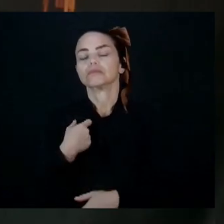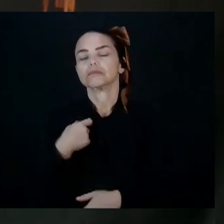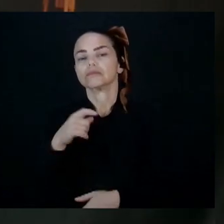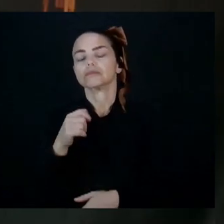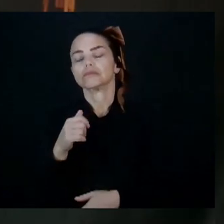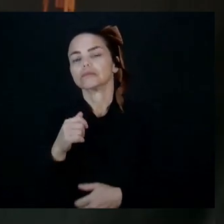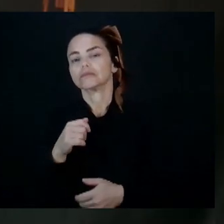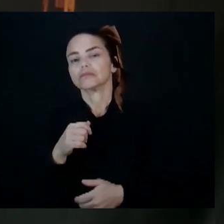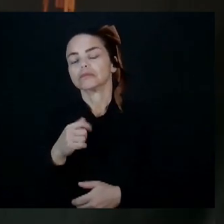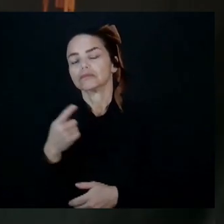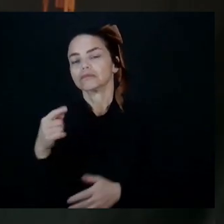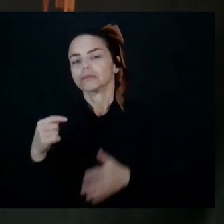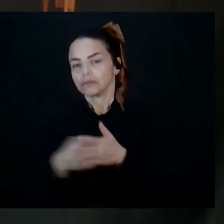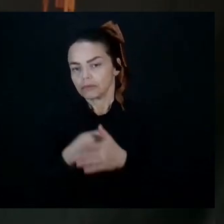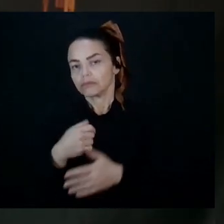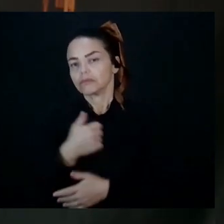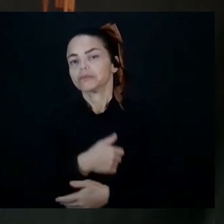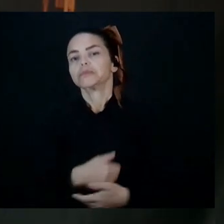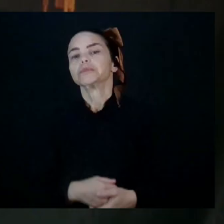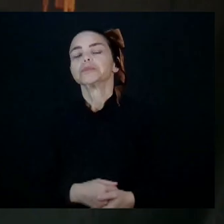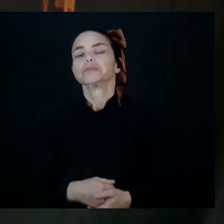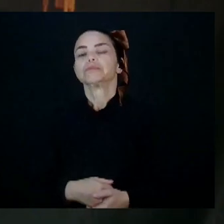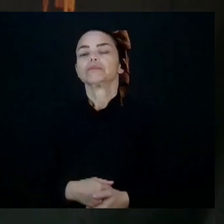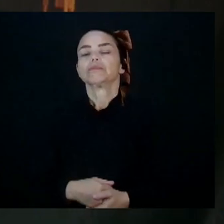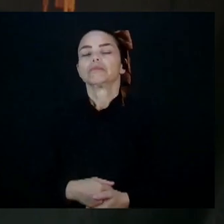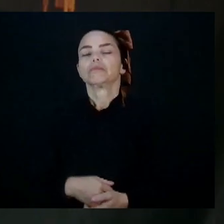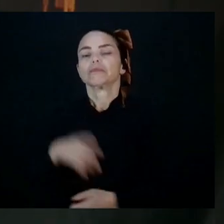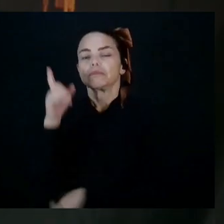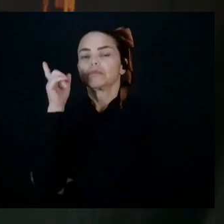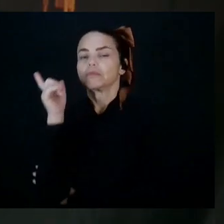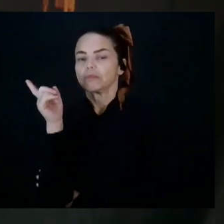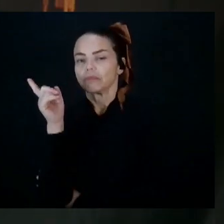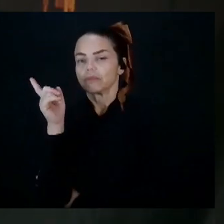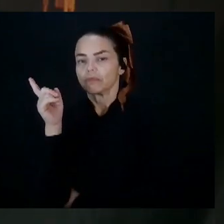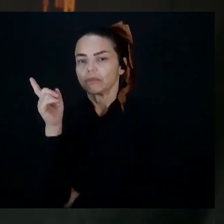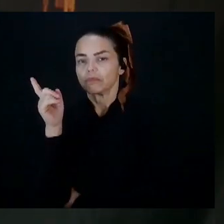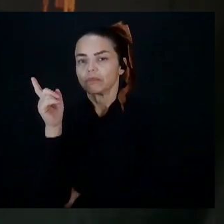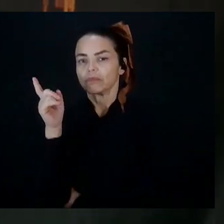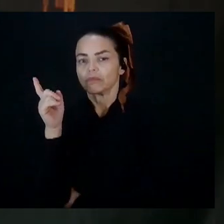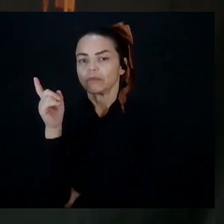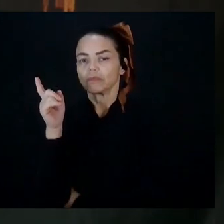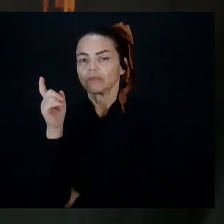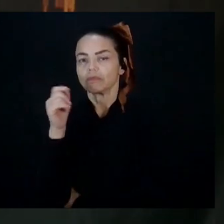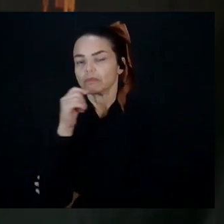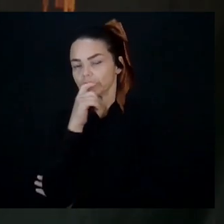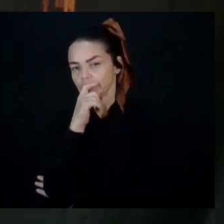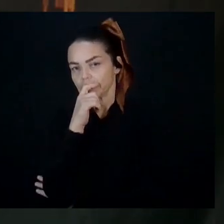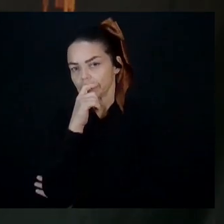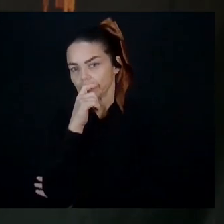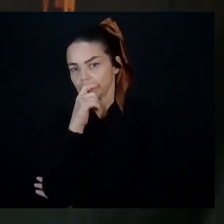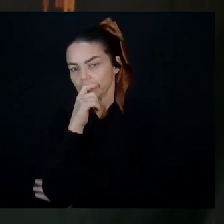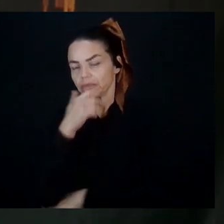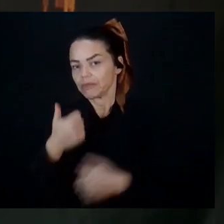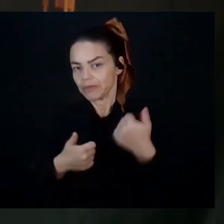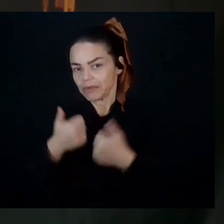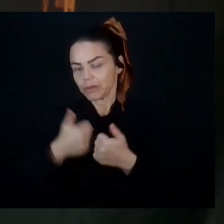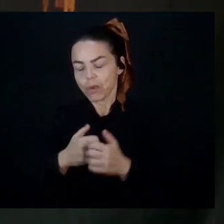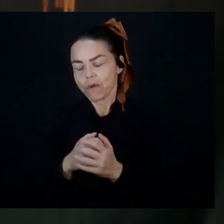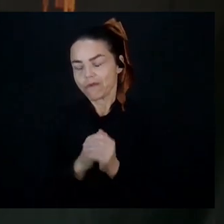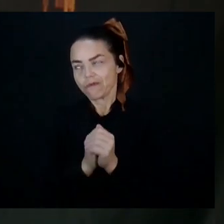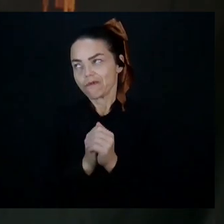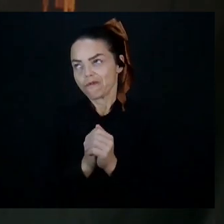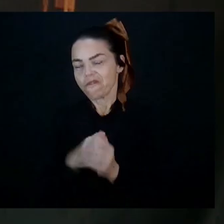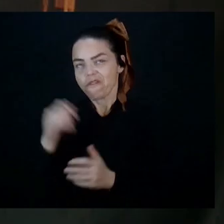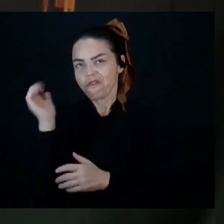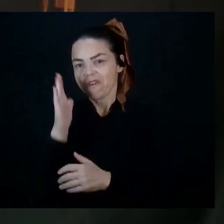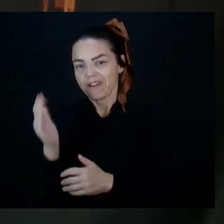produção, por gentileza. Pode colocar na tela, por favor. Vamos que vamos, time! Bora que bora! E falando em time, em Brasil, hein, gente? Ai, ai, ai, vamos